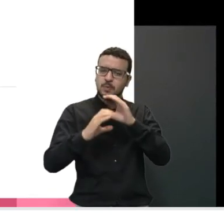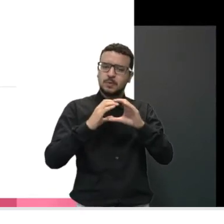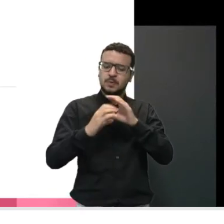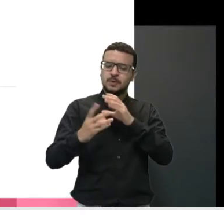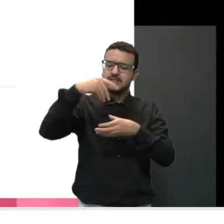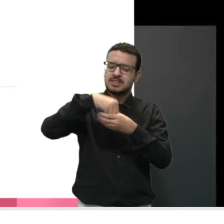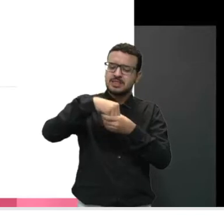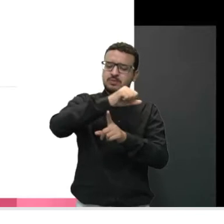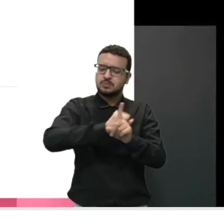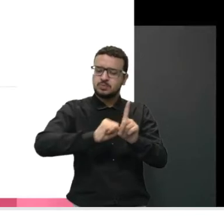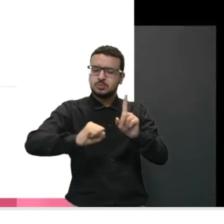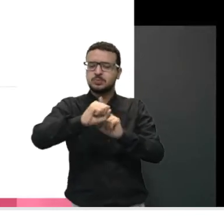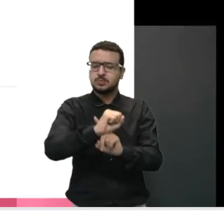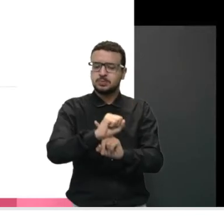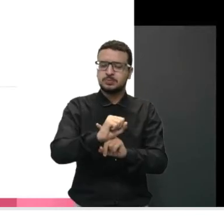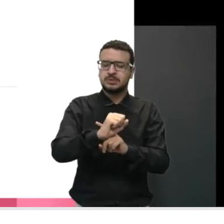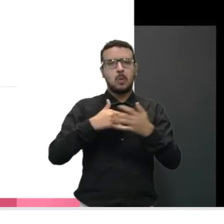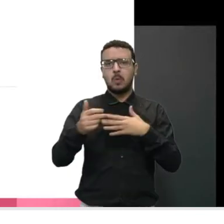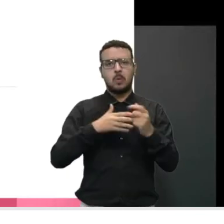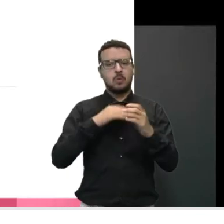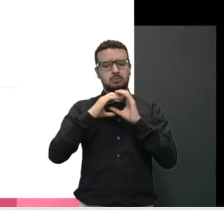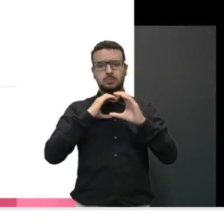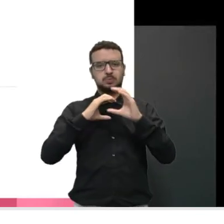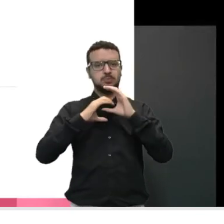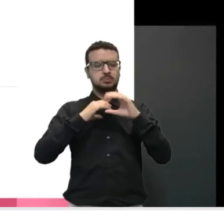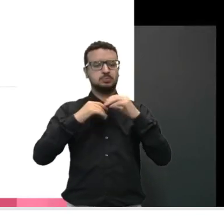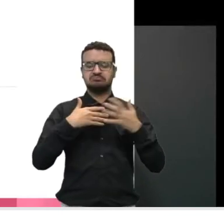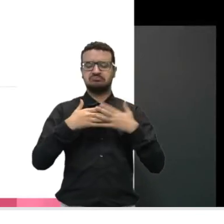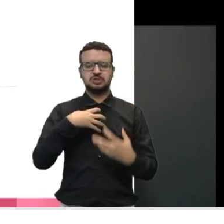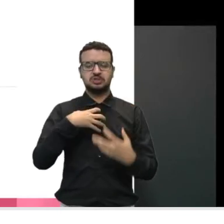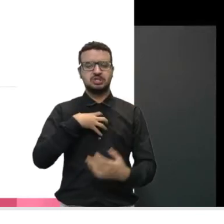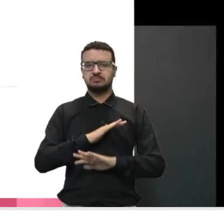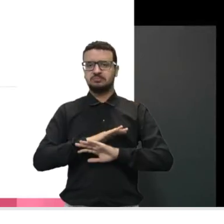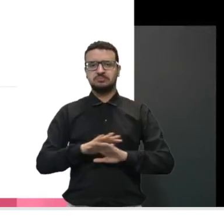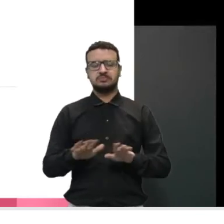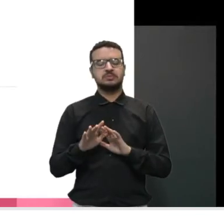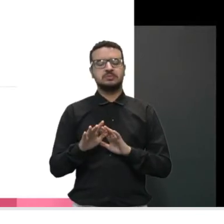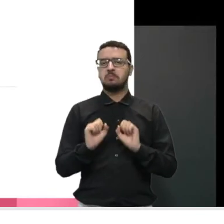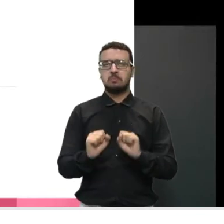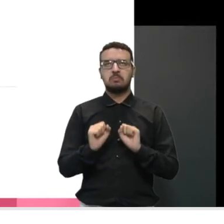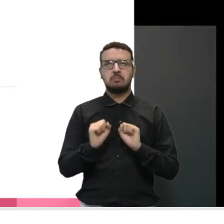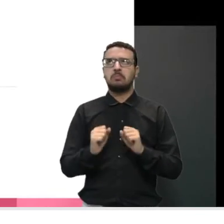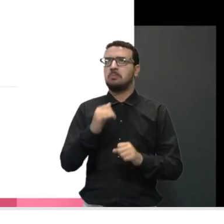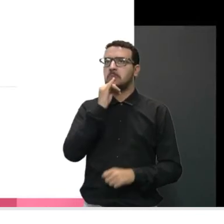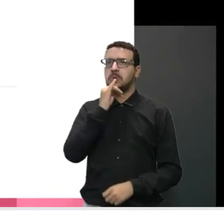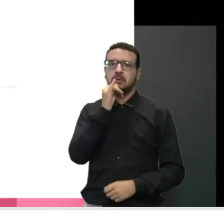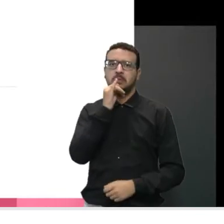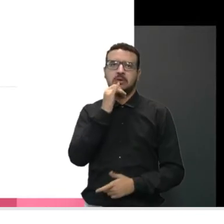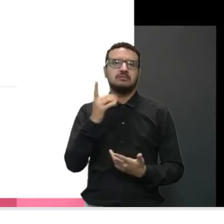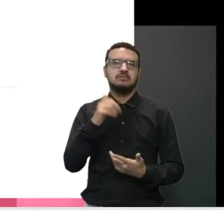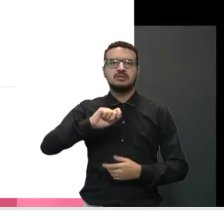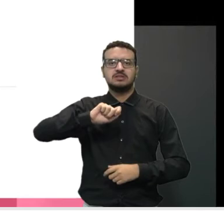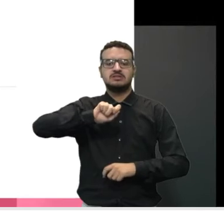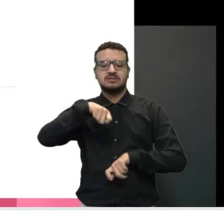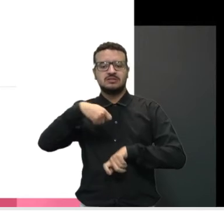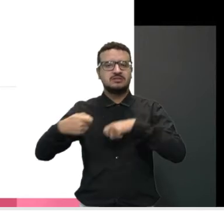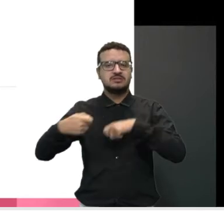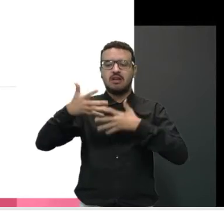independente da forma que ele vai utilizar. Se for por sinais, oralidade, a